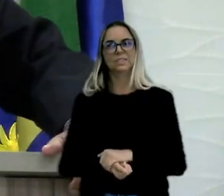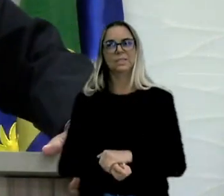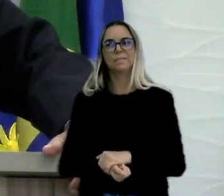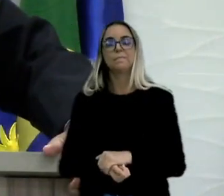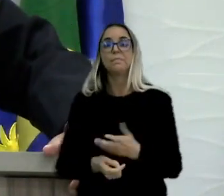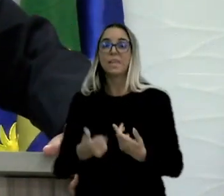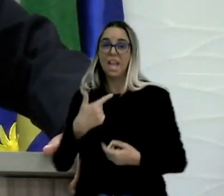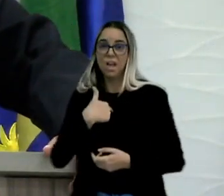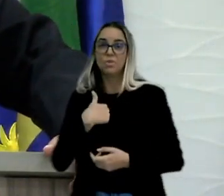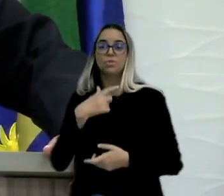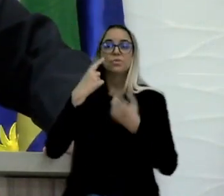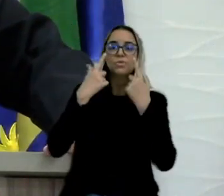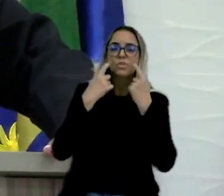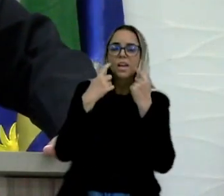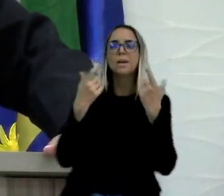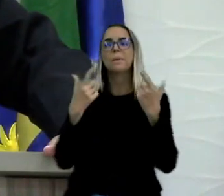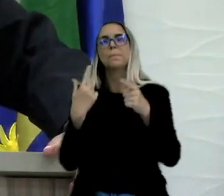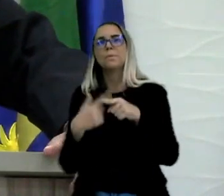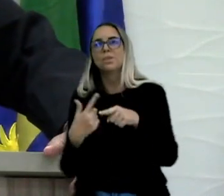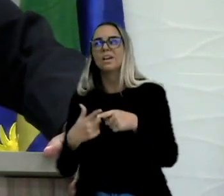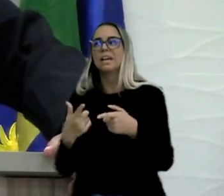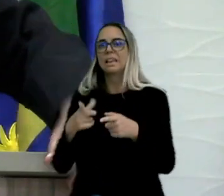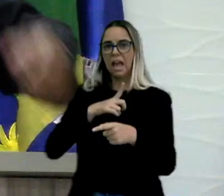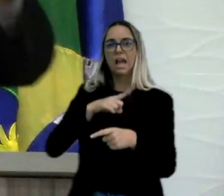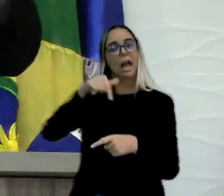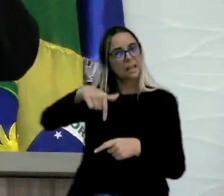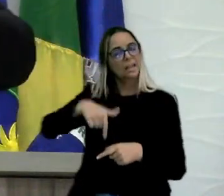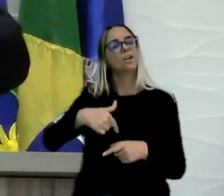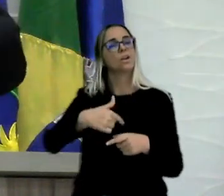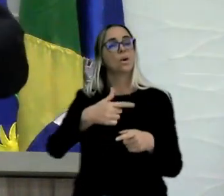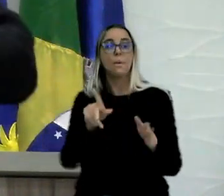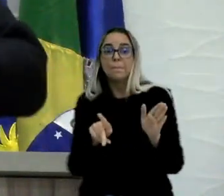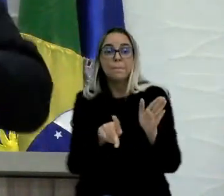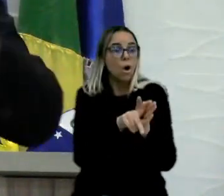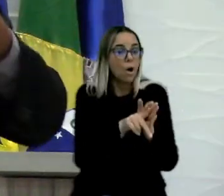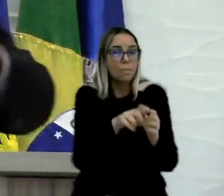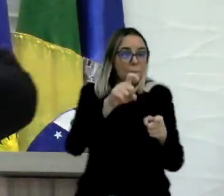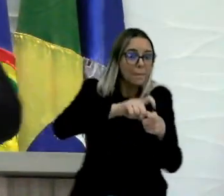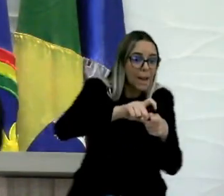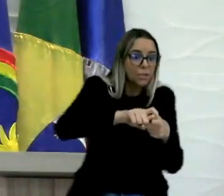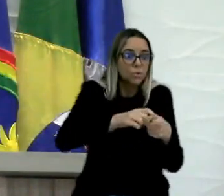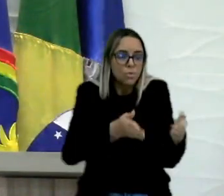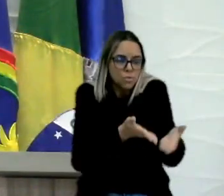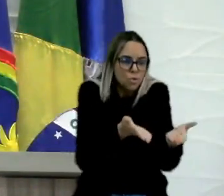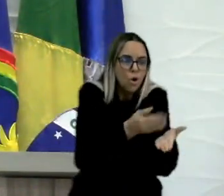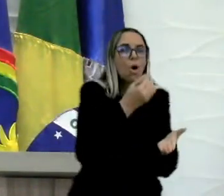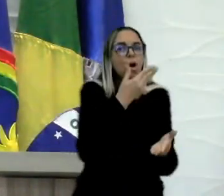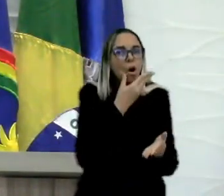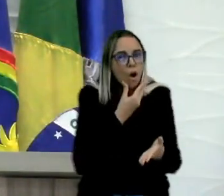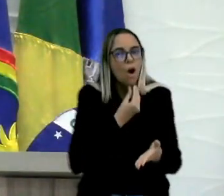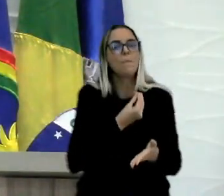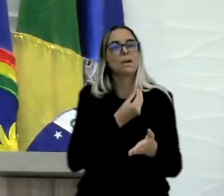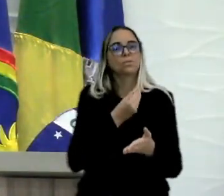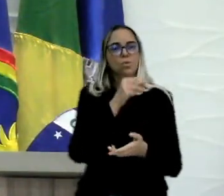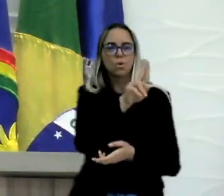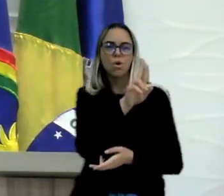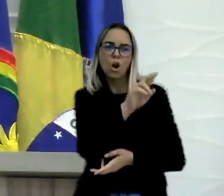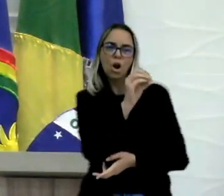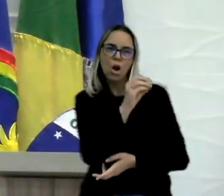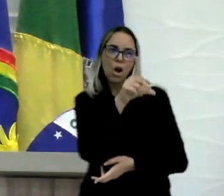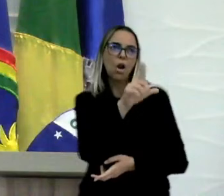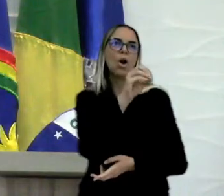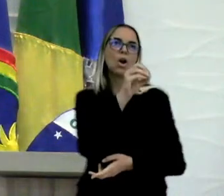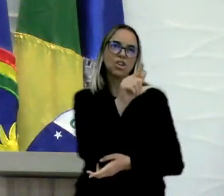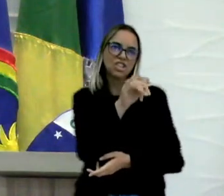povo porque aqui tem um um orista pros homem que tá aqui de prova aqui João tá de prova que nós pegava